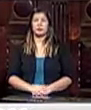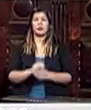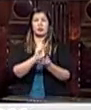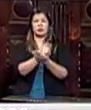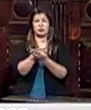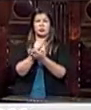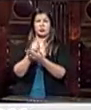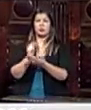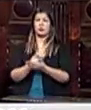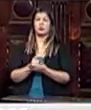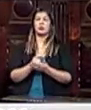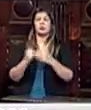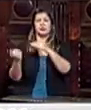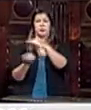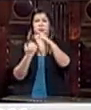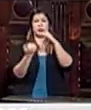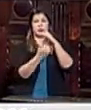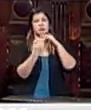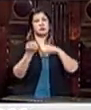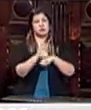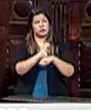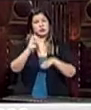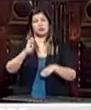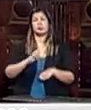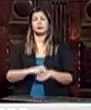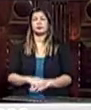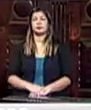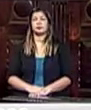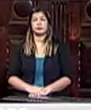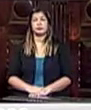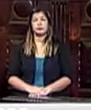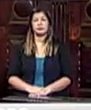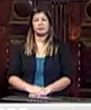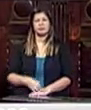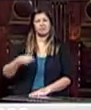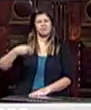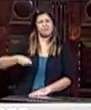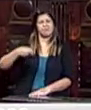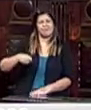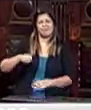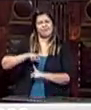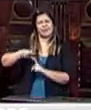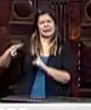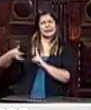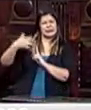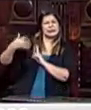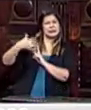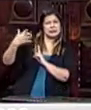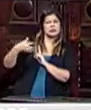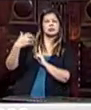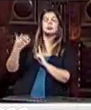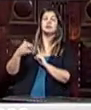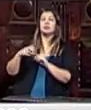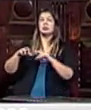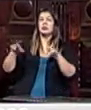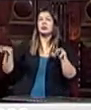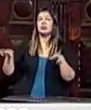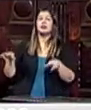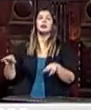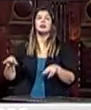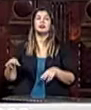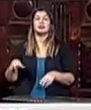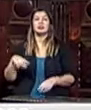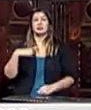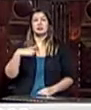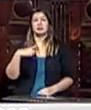compra de empresas estatais. Pressionado por várias razões, por várias fontes,